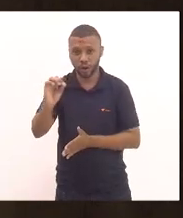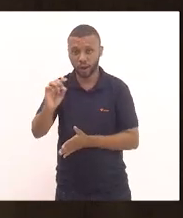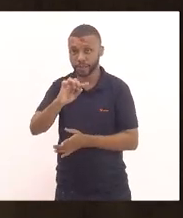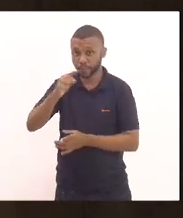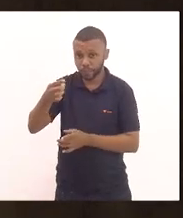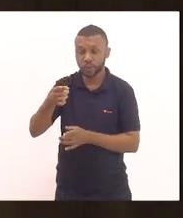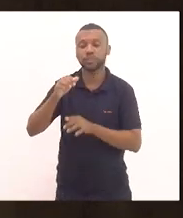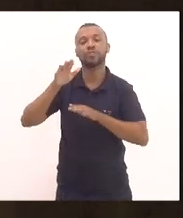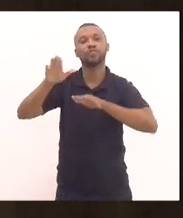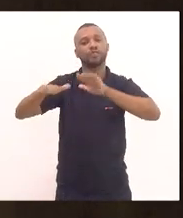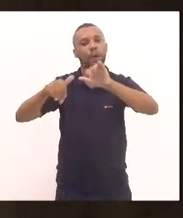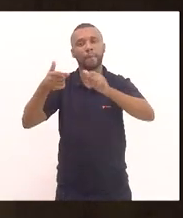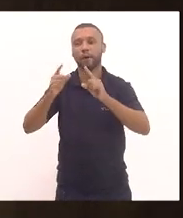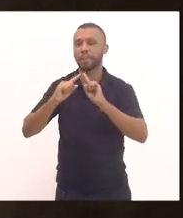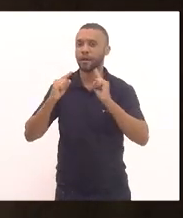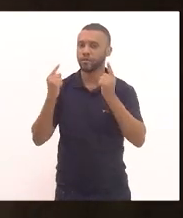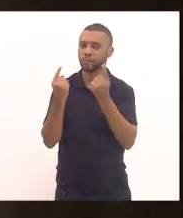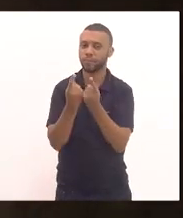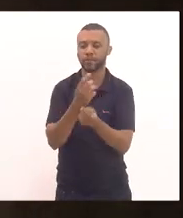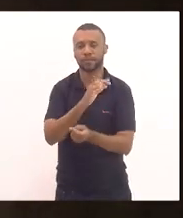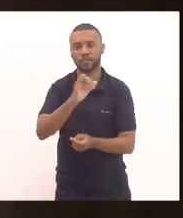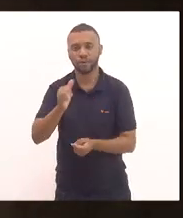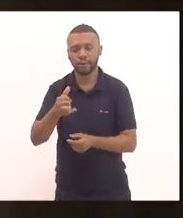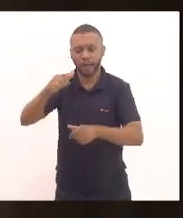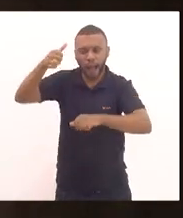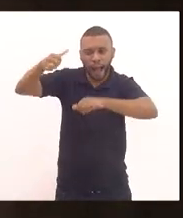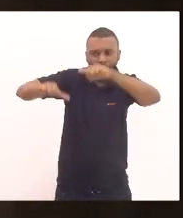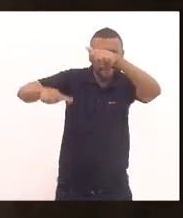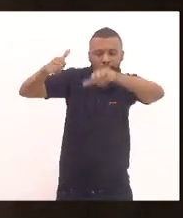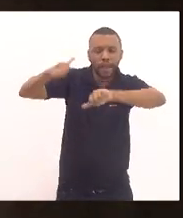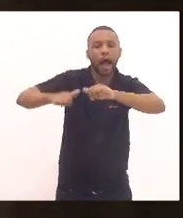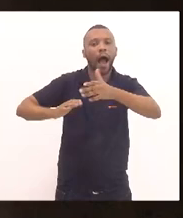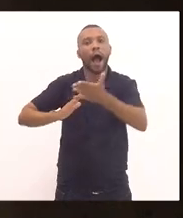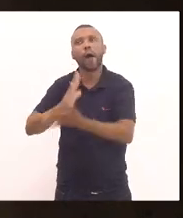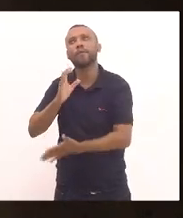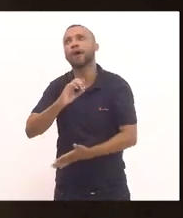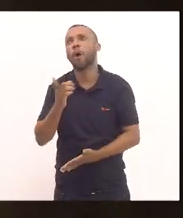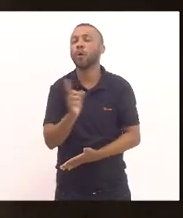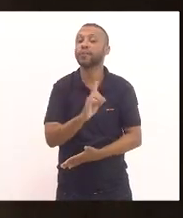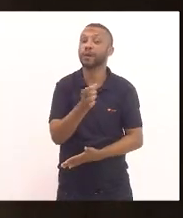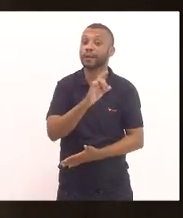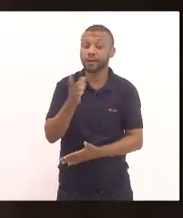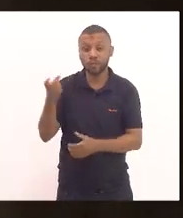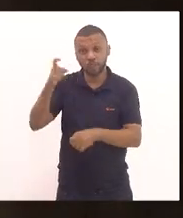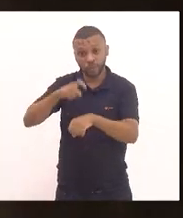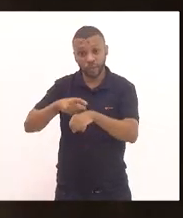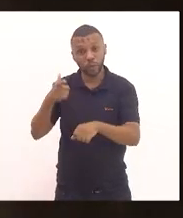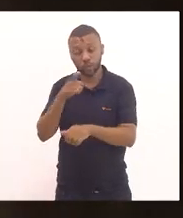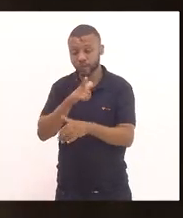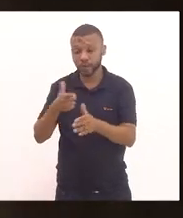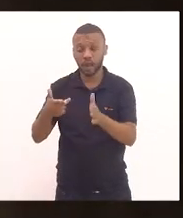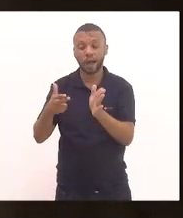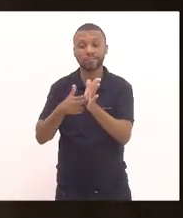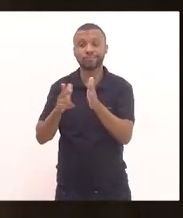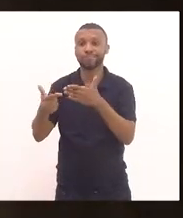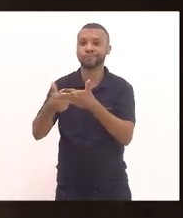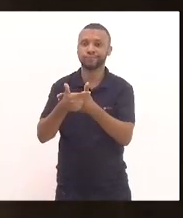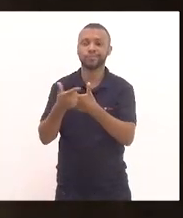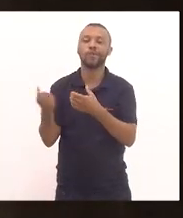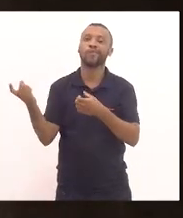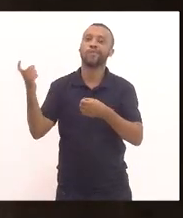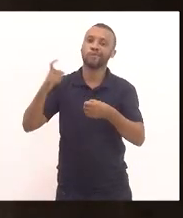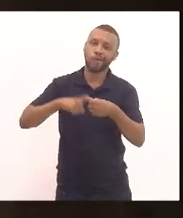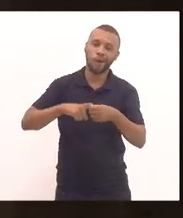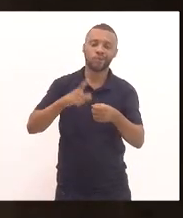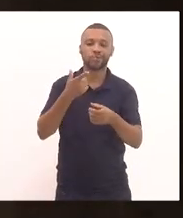CCJ e a CCJ aprovar ou não. E aí, quando ele for presidente, eu volto a ser